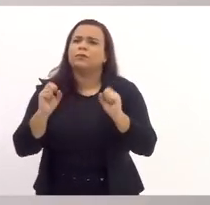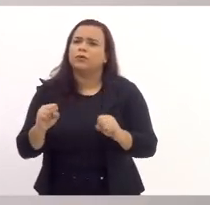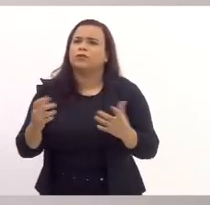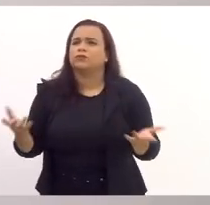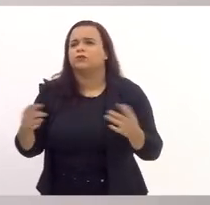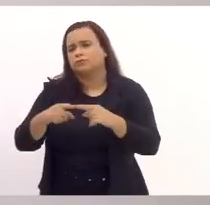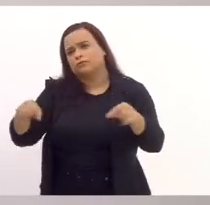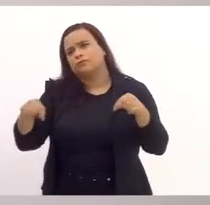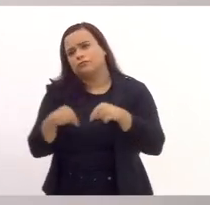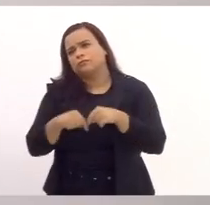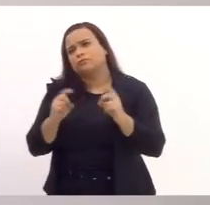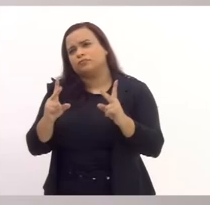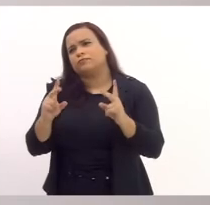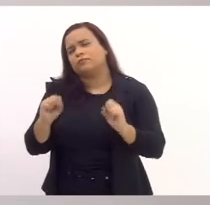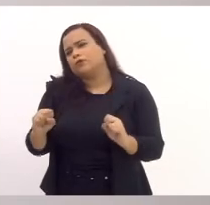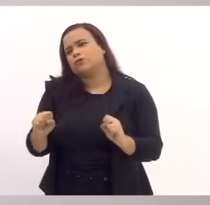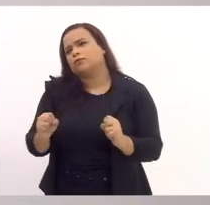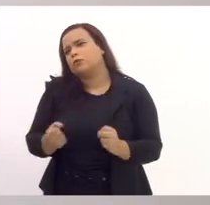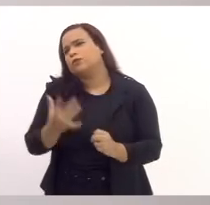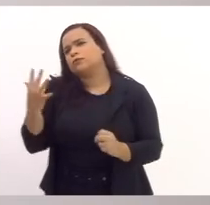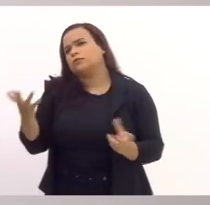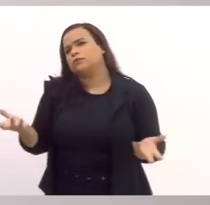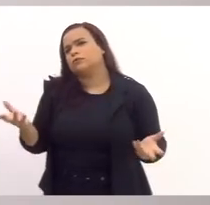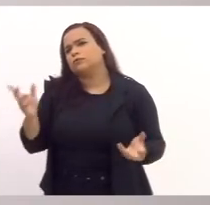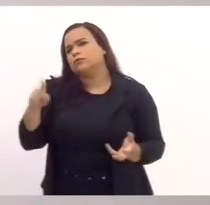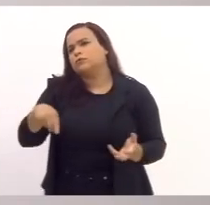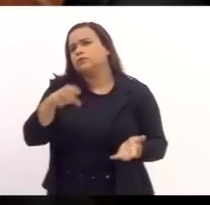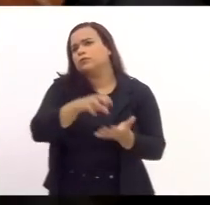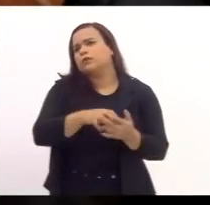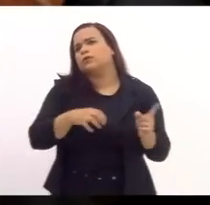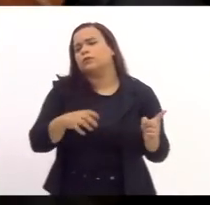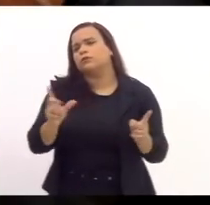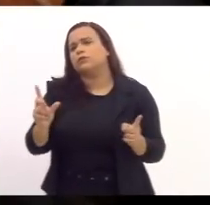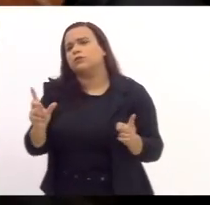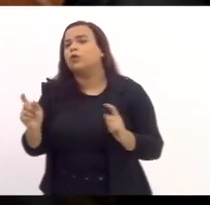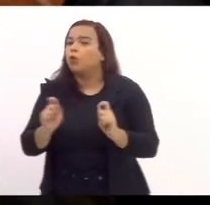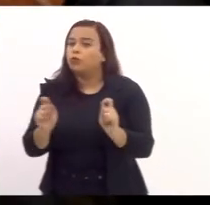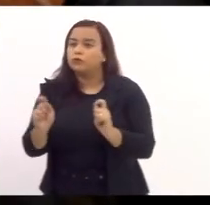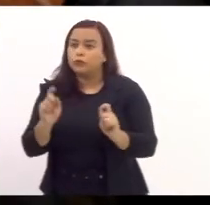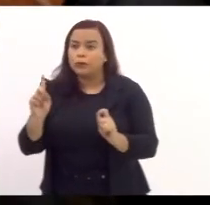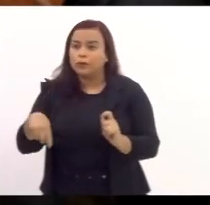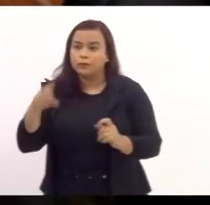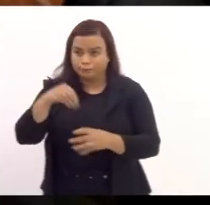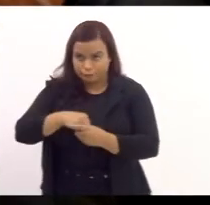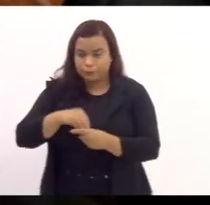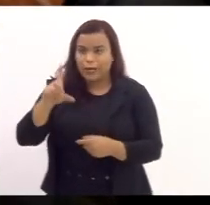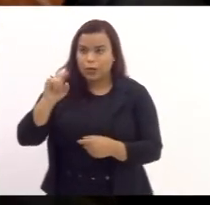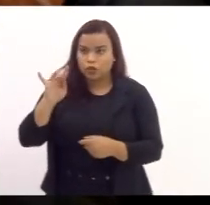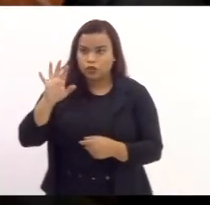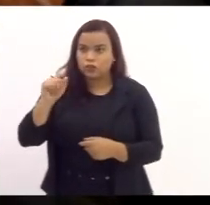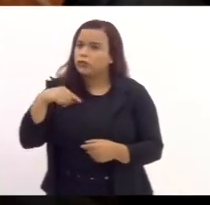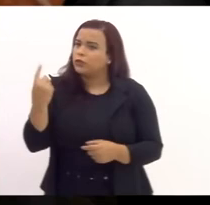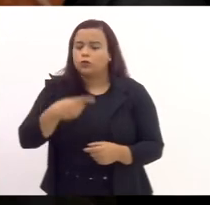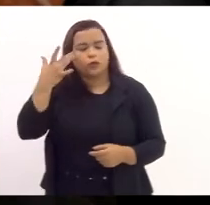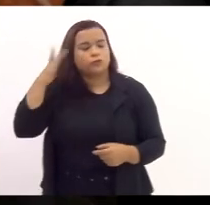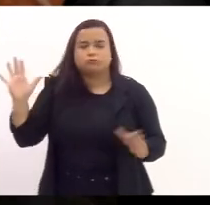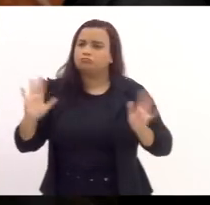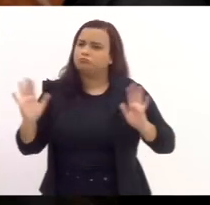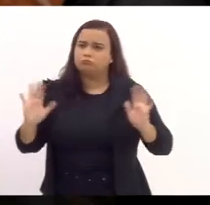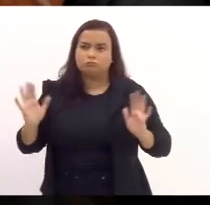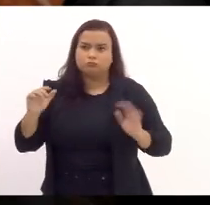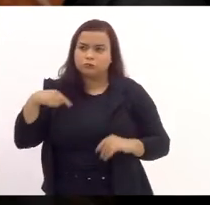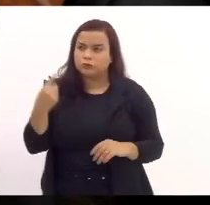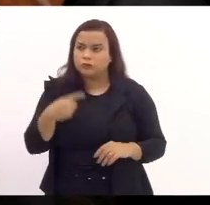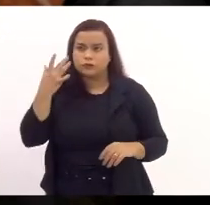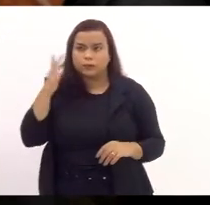Ou pela central? O controle desse patrimônio é da Central Logística. Vocês não têm? A agência não tem. Pelo menos eu não tenho